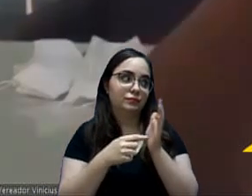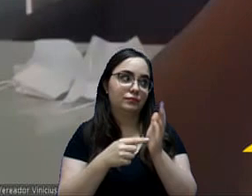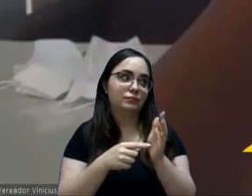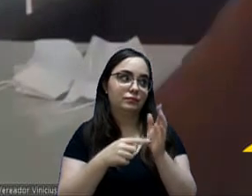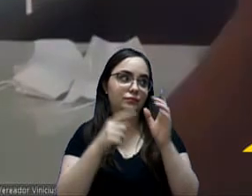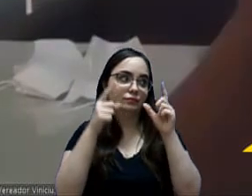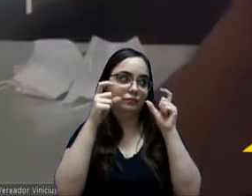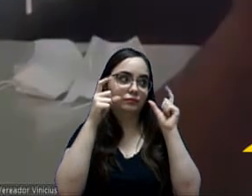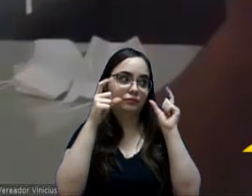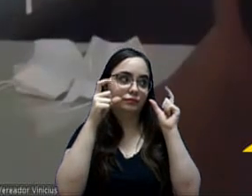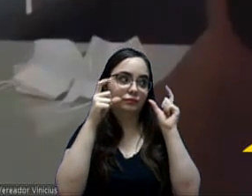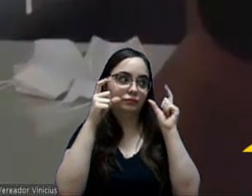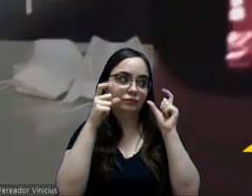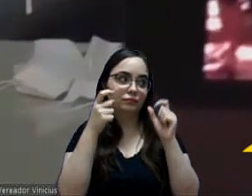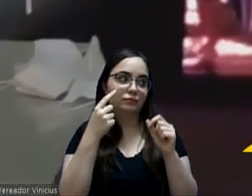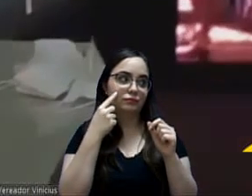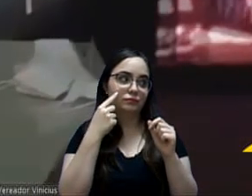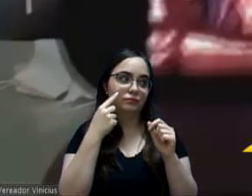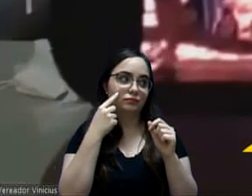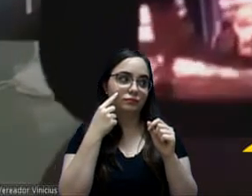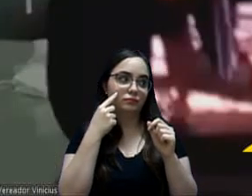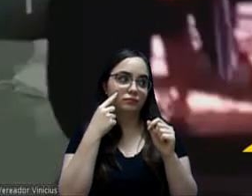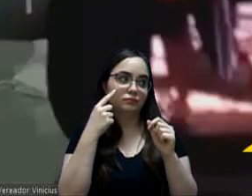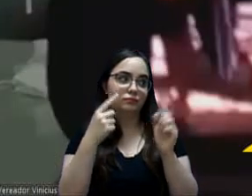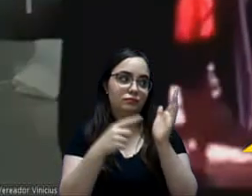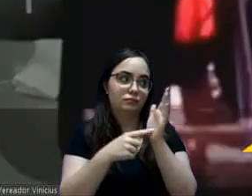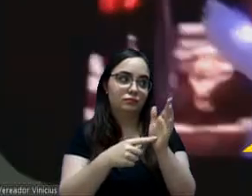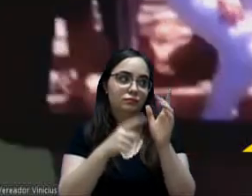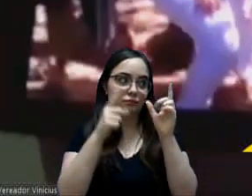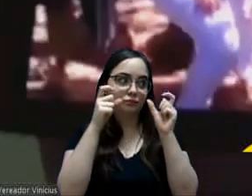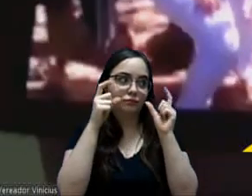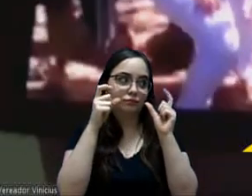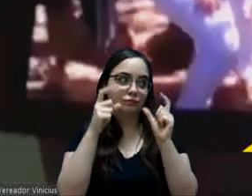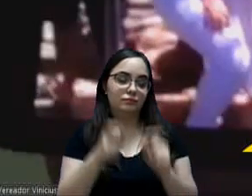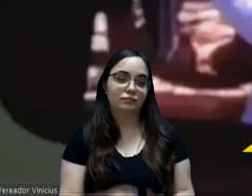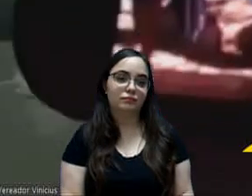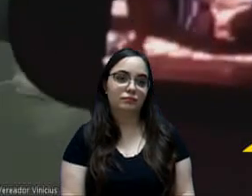ó, se todos conseguem enxergar.